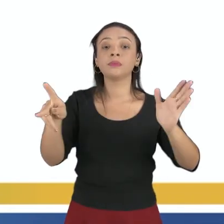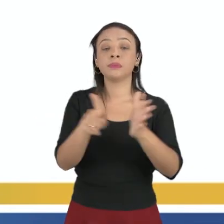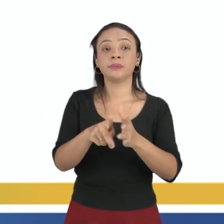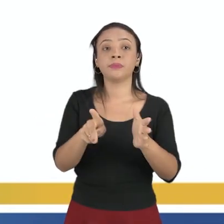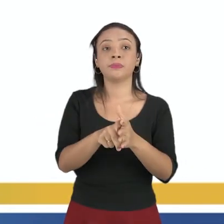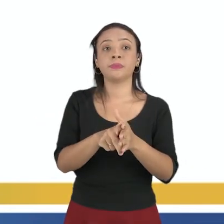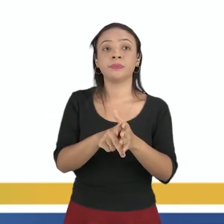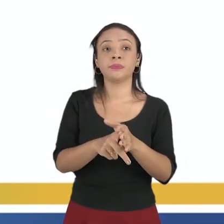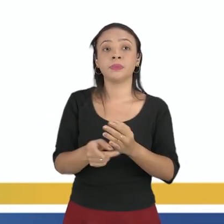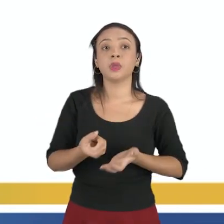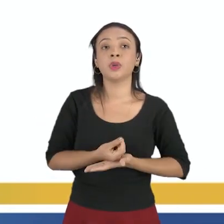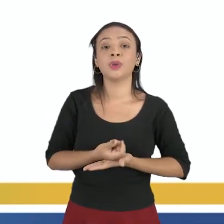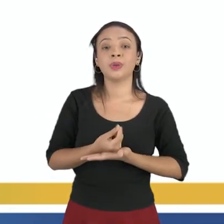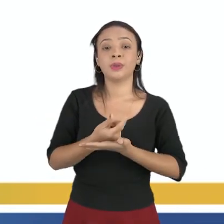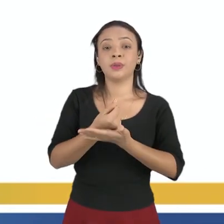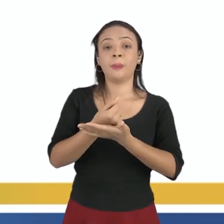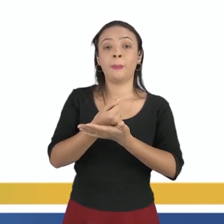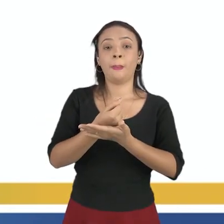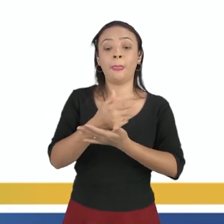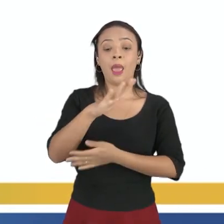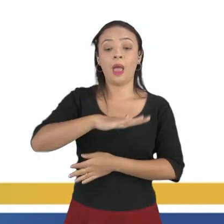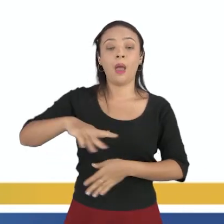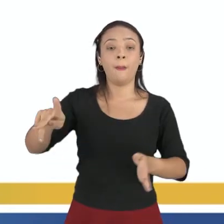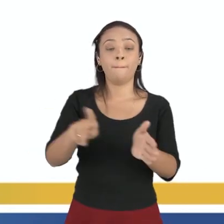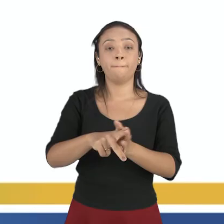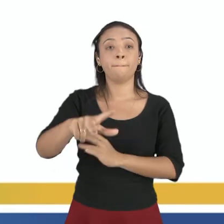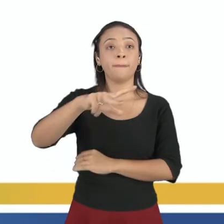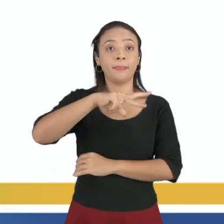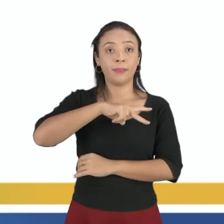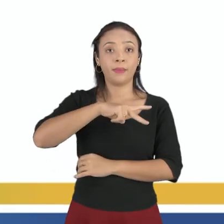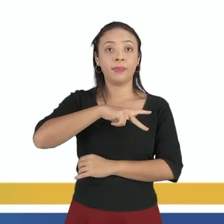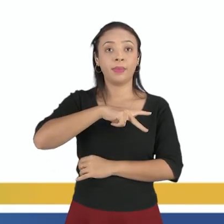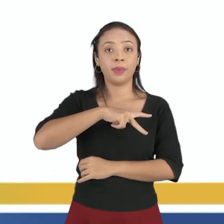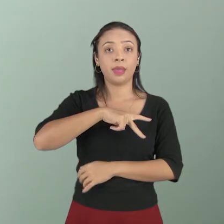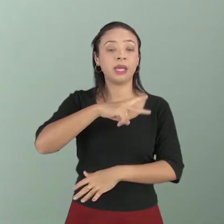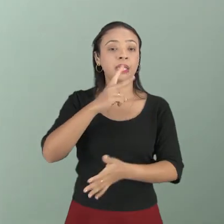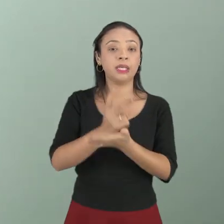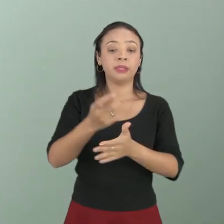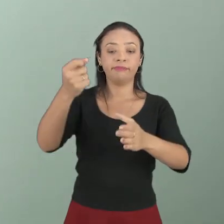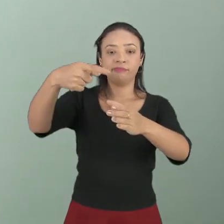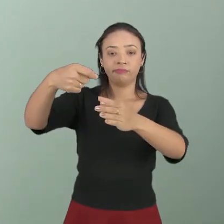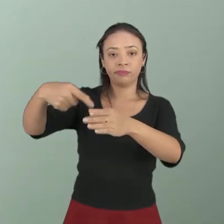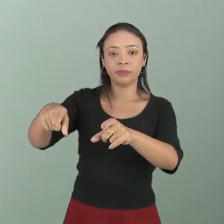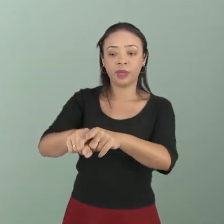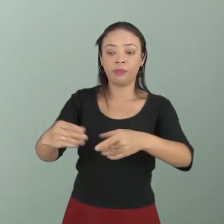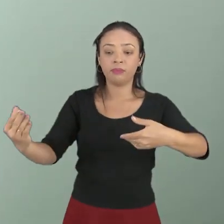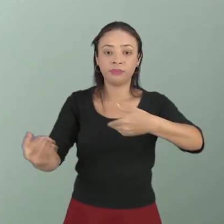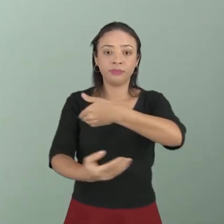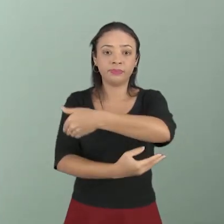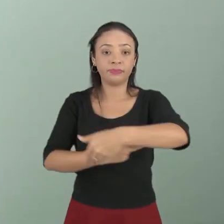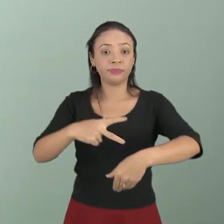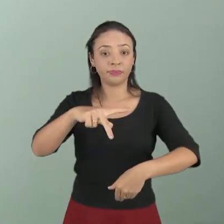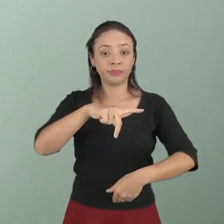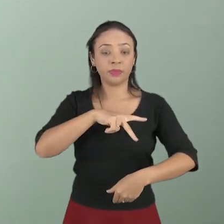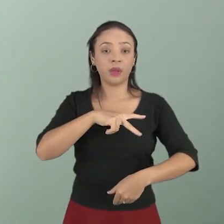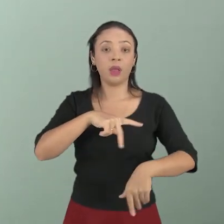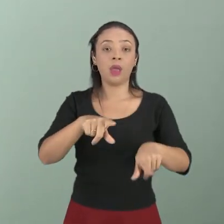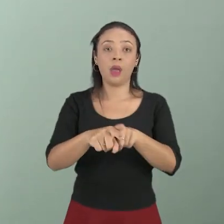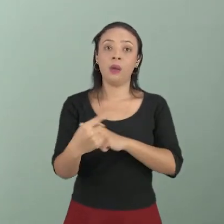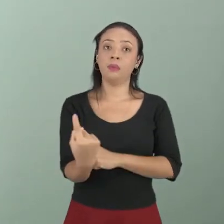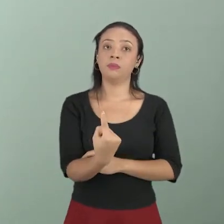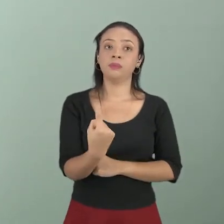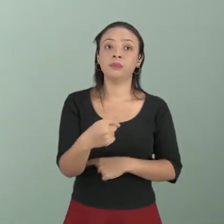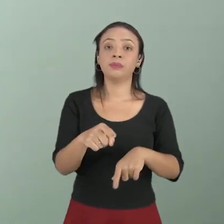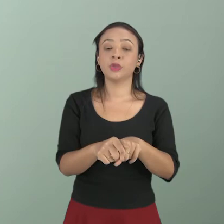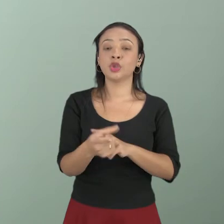como eu citei na explicação, a propriedade privada, que consiste no sistema produtivo vinculado à propriedade individual, e o